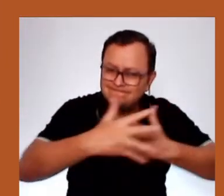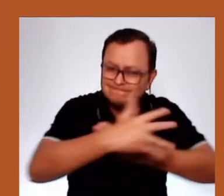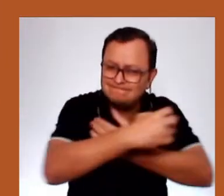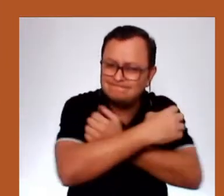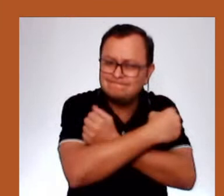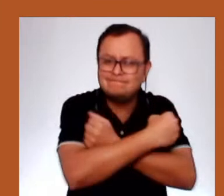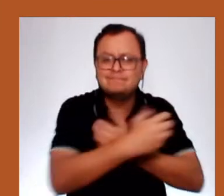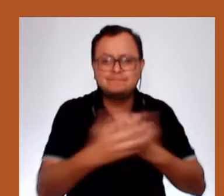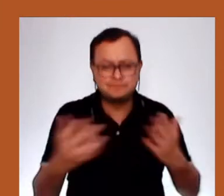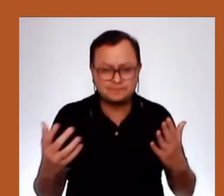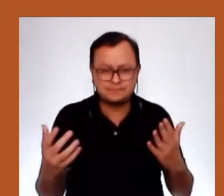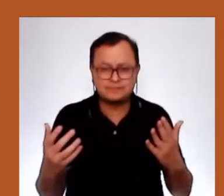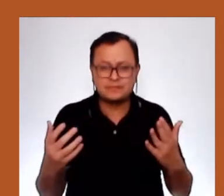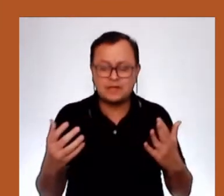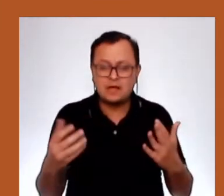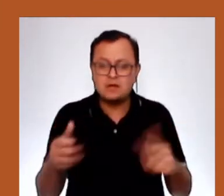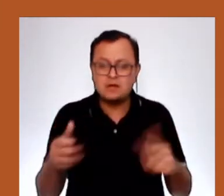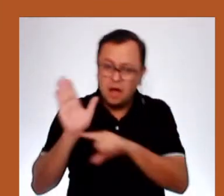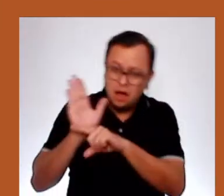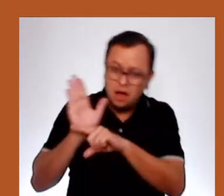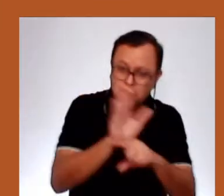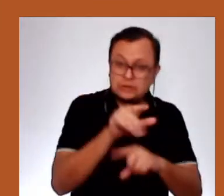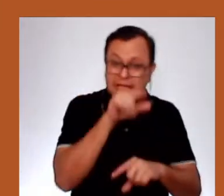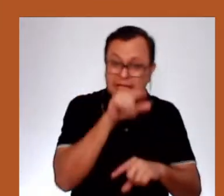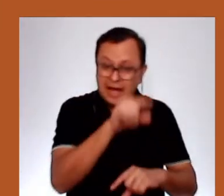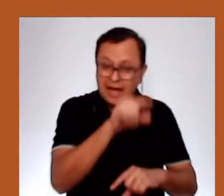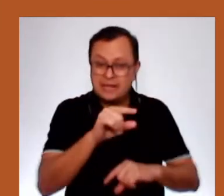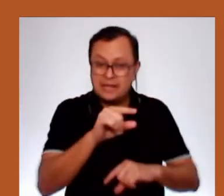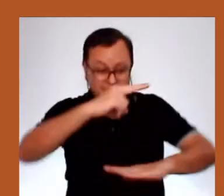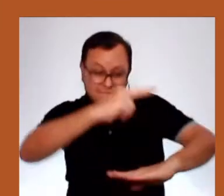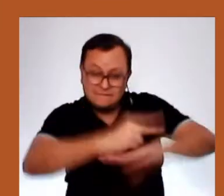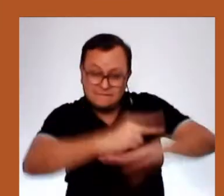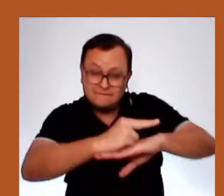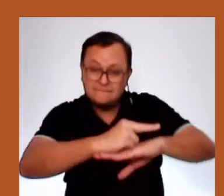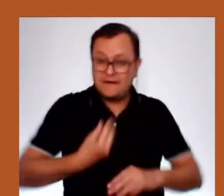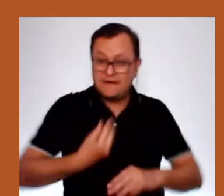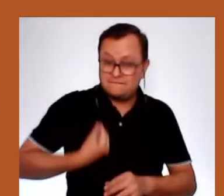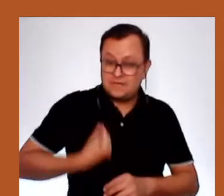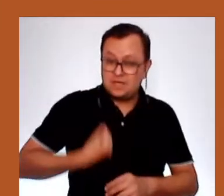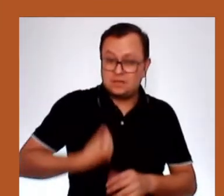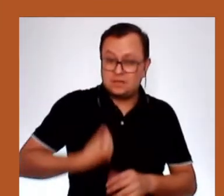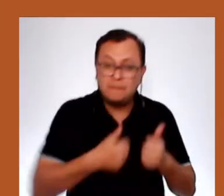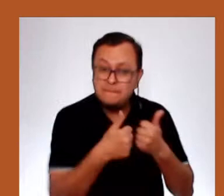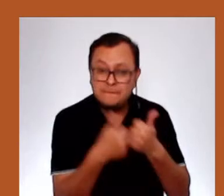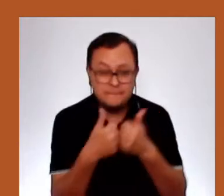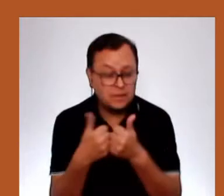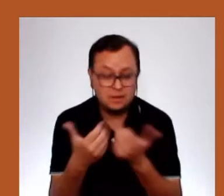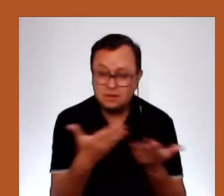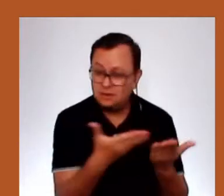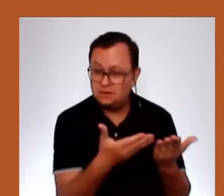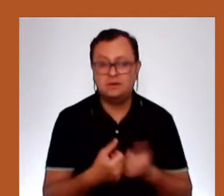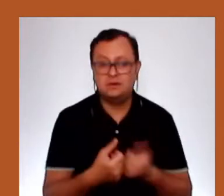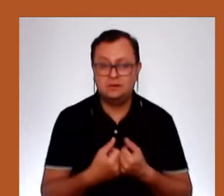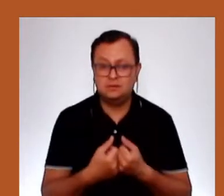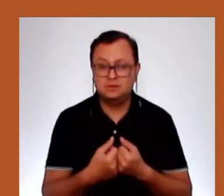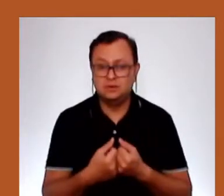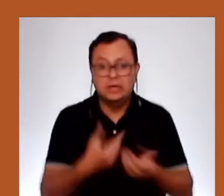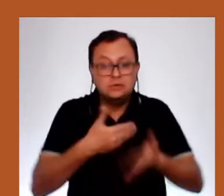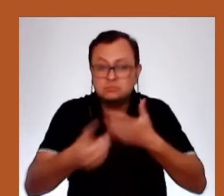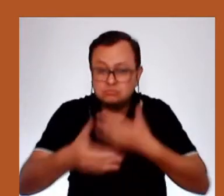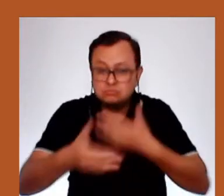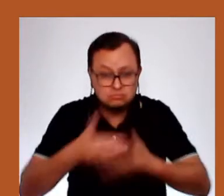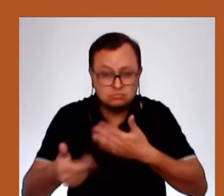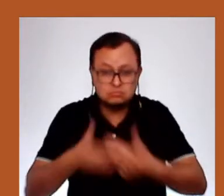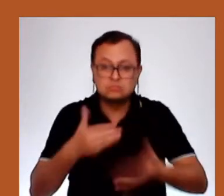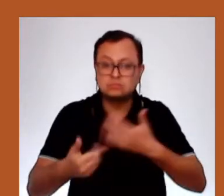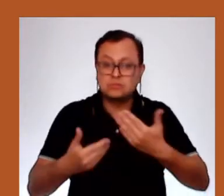visa dar qualidade de vida ao paciente e à família, né? Em todos os aspectos.